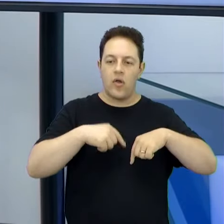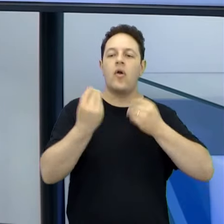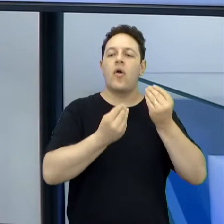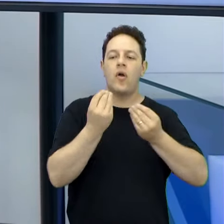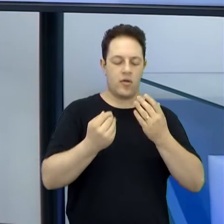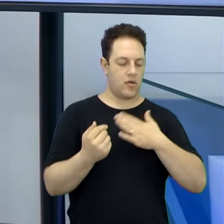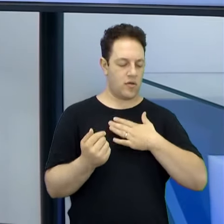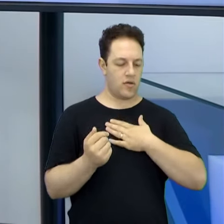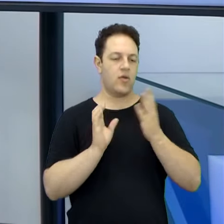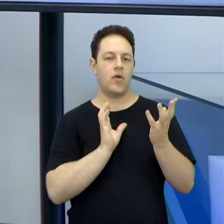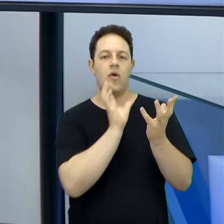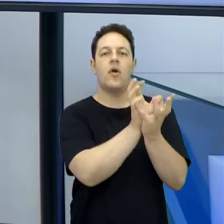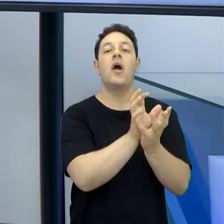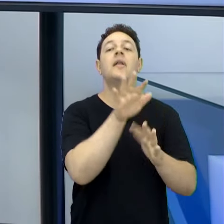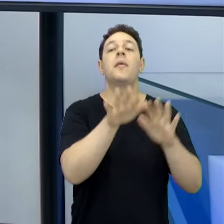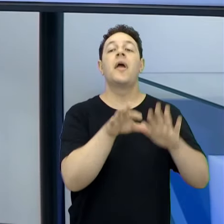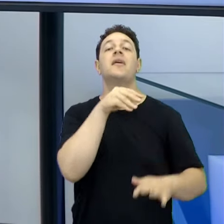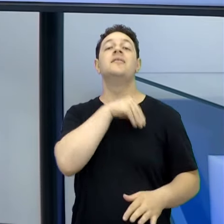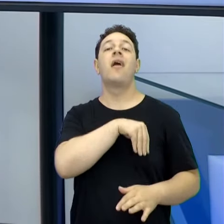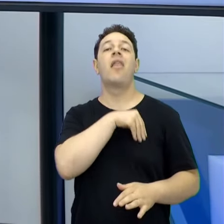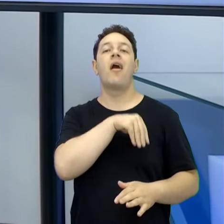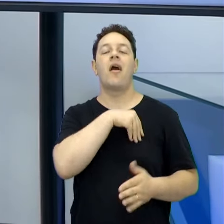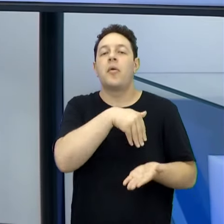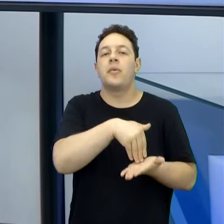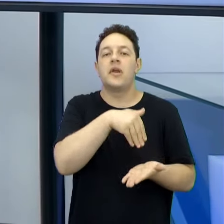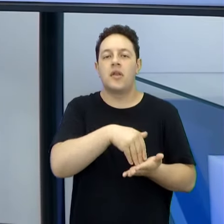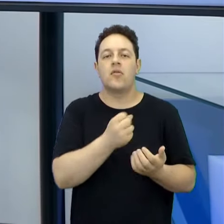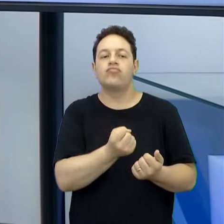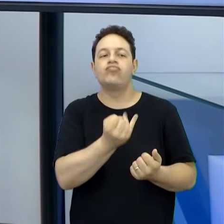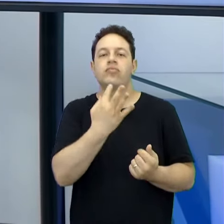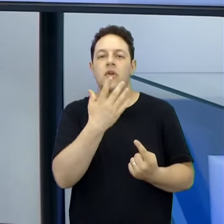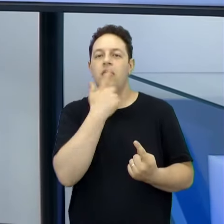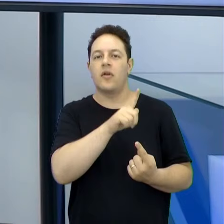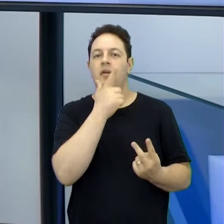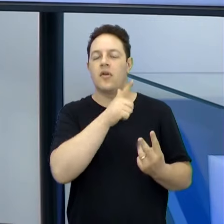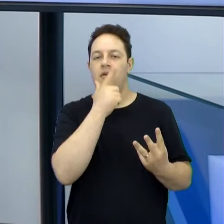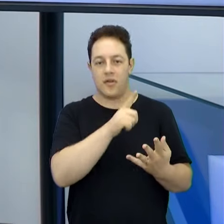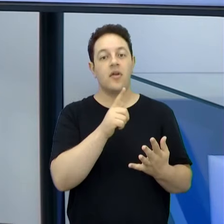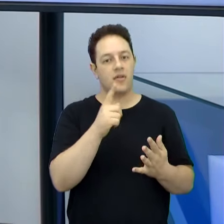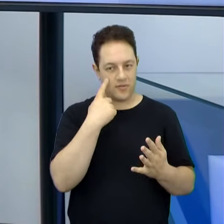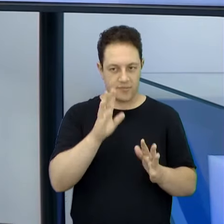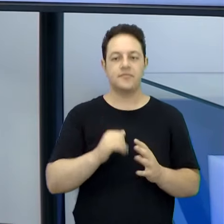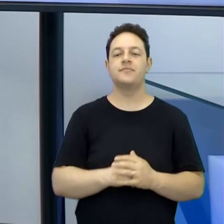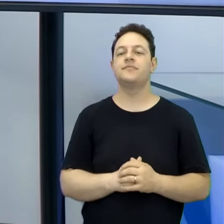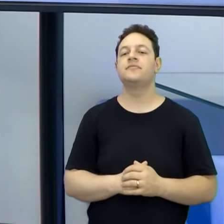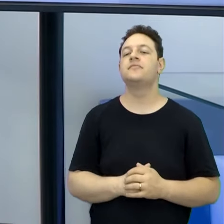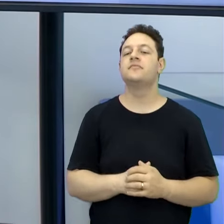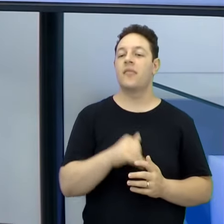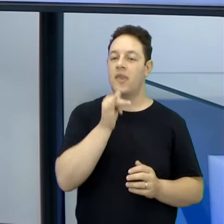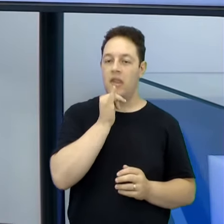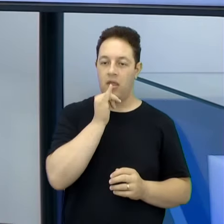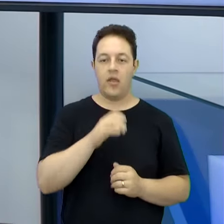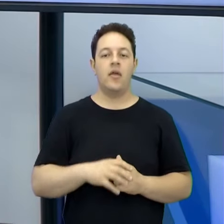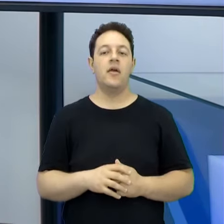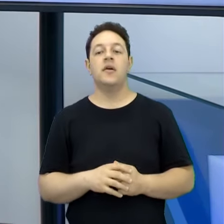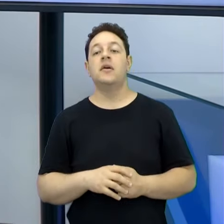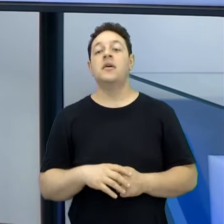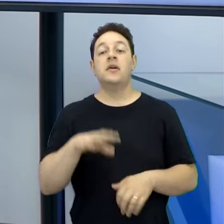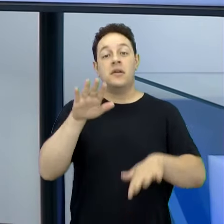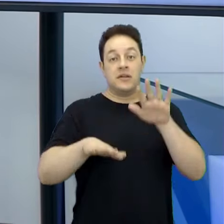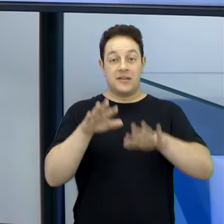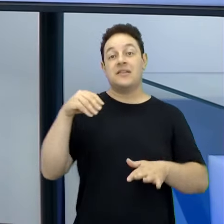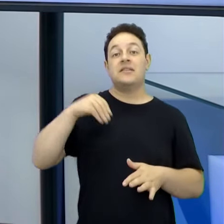que a gente está pelo número de salários mínimos que a gente ganha. Então, isso daí já é indicado. Então, dependendo do número